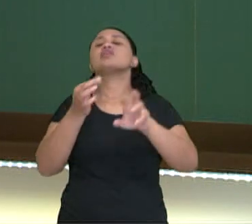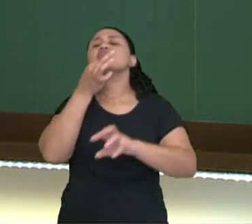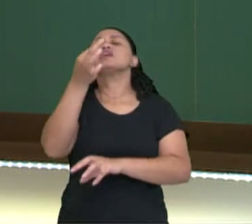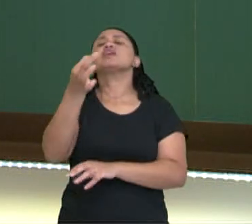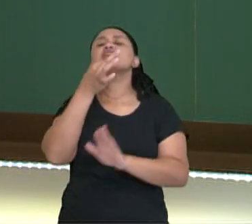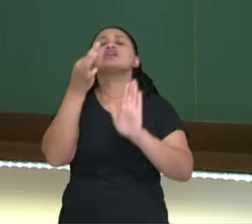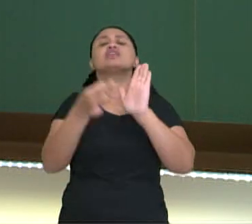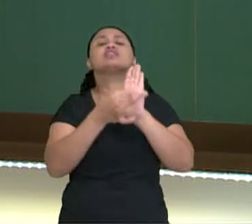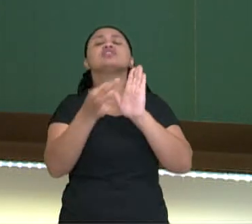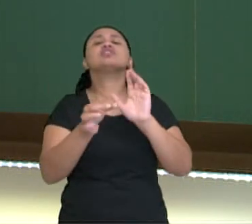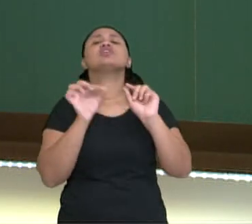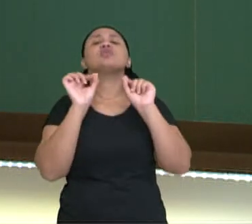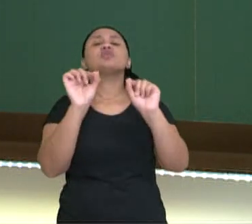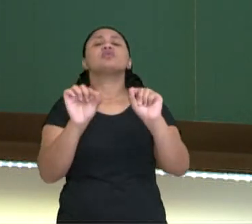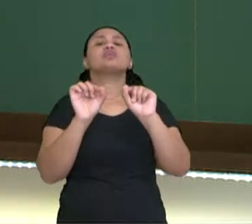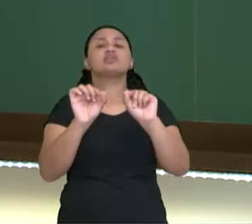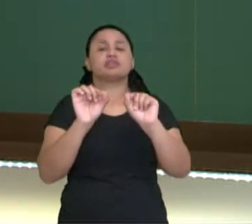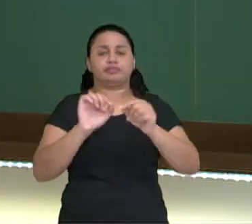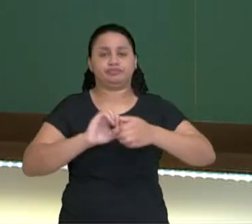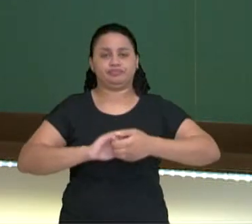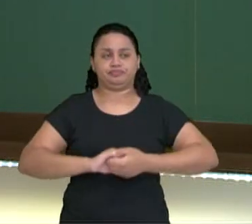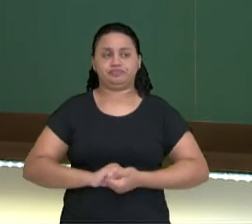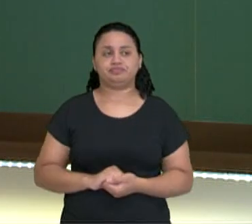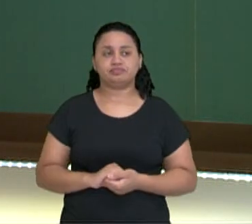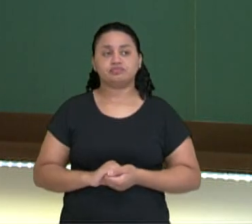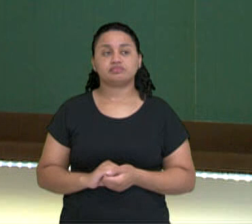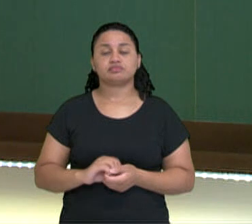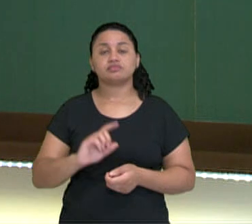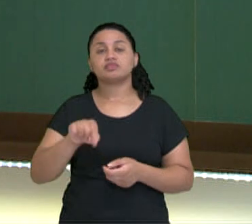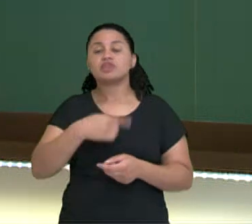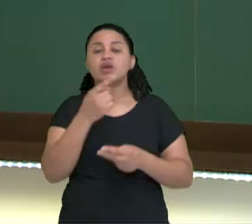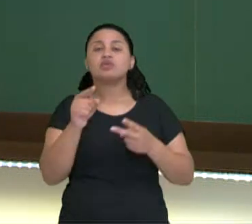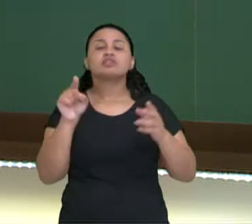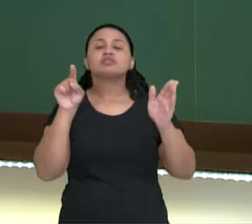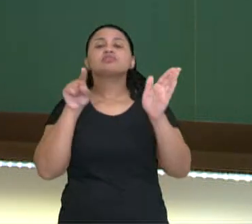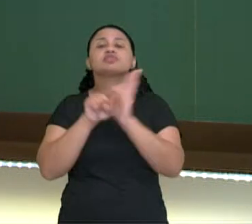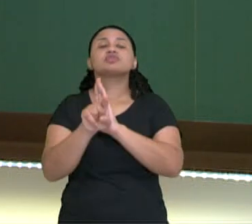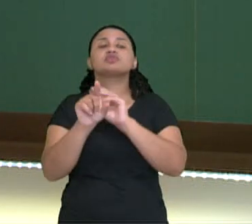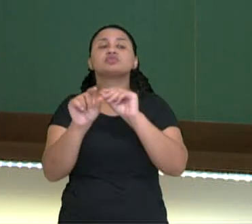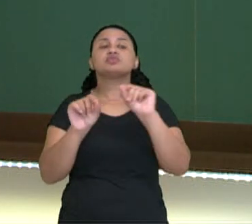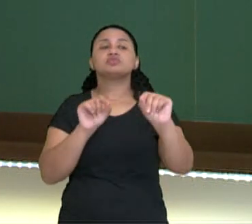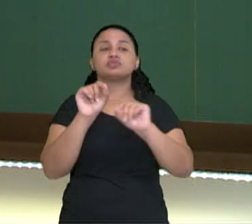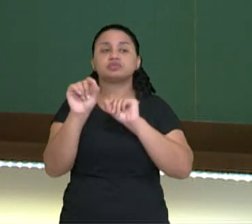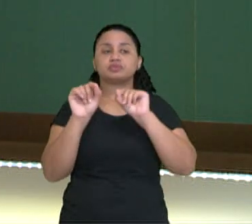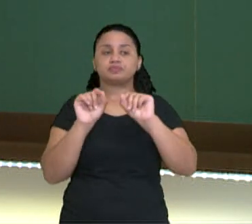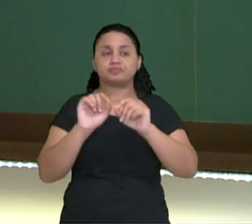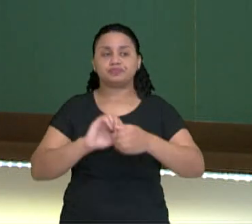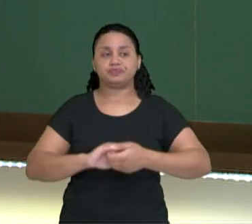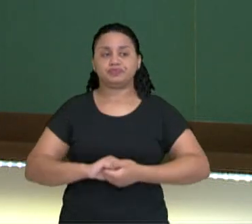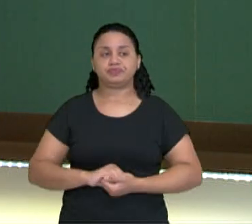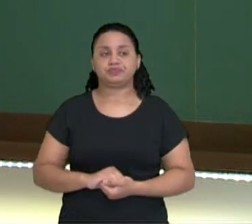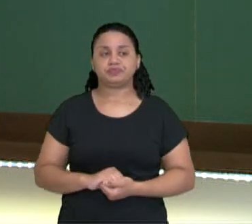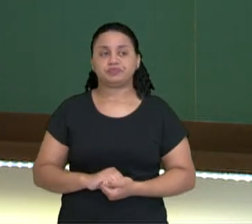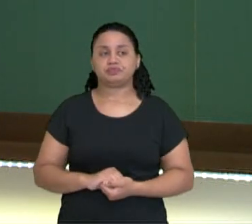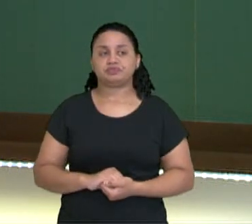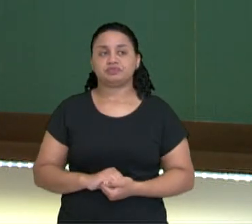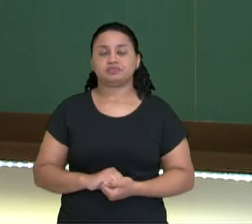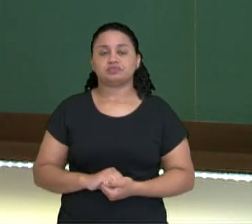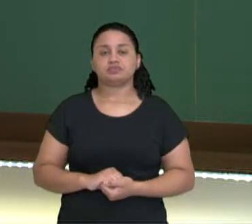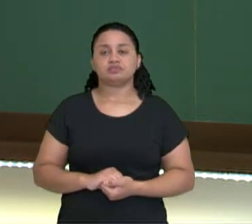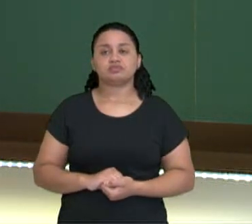Qual é a crítica dela? A outra pergunta, was this quote really made by Abraham